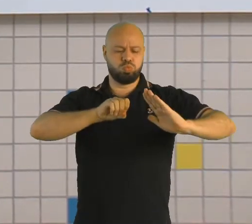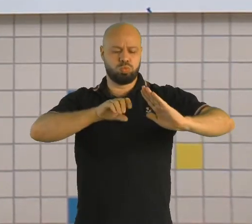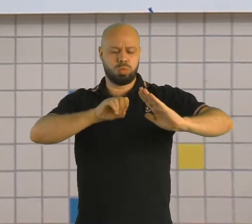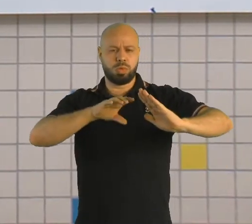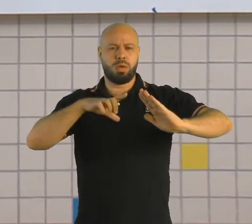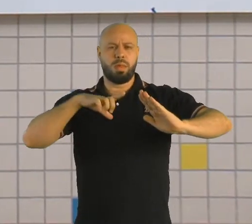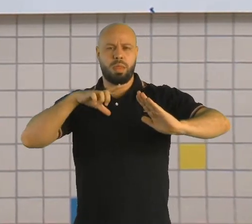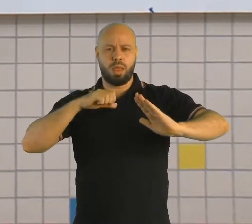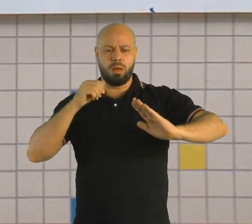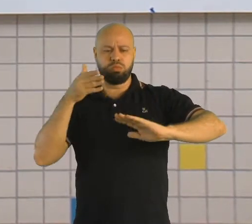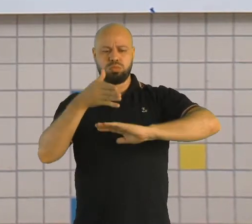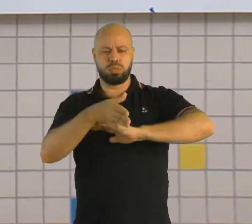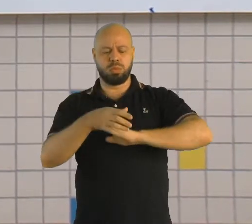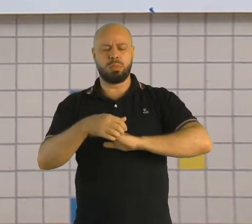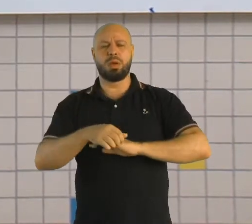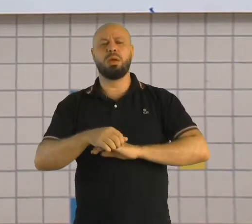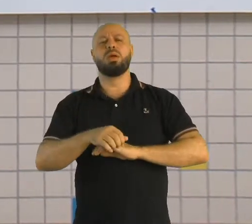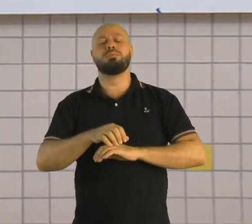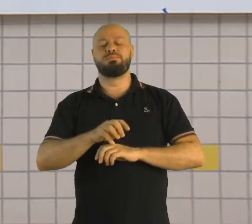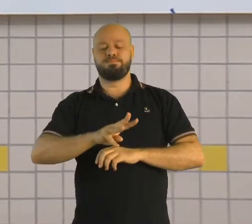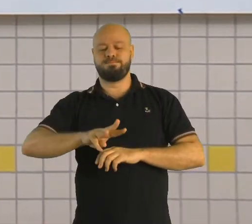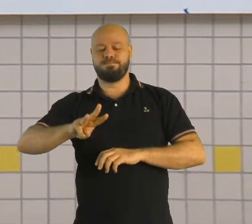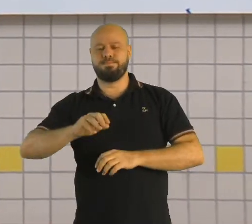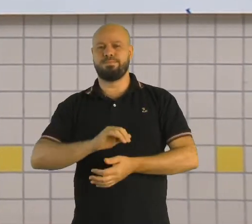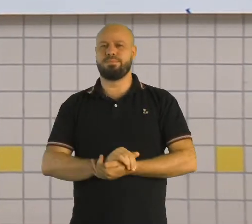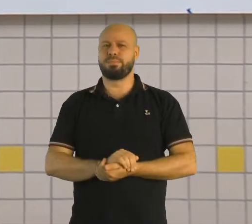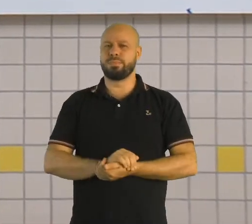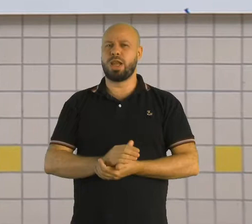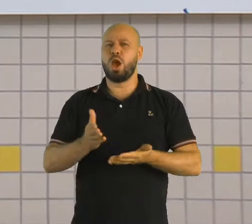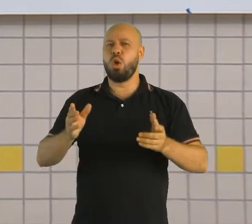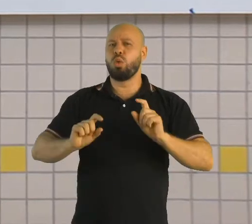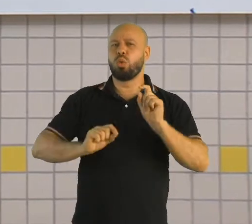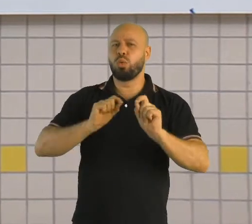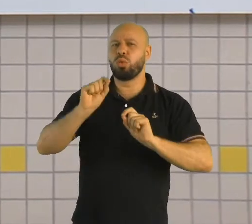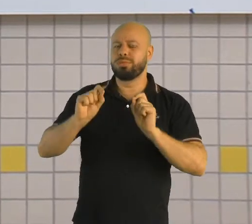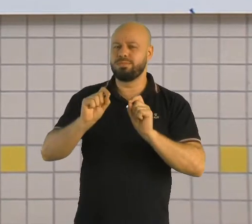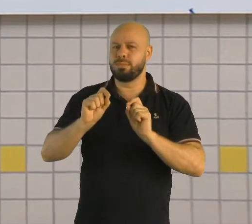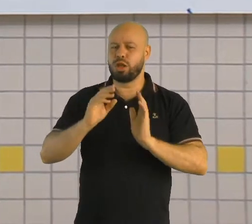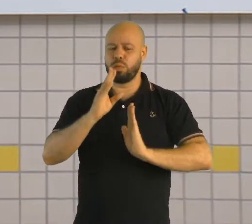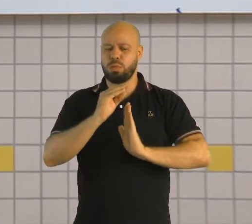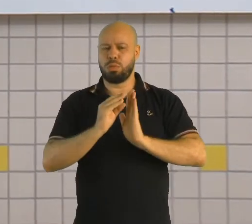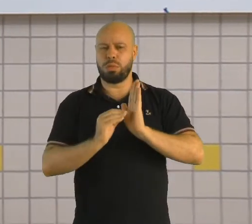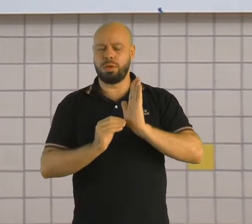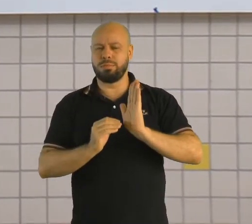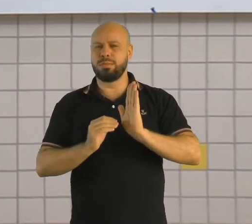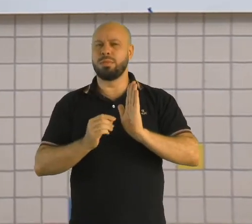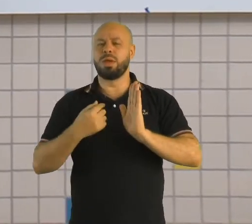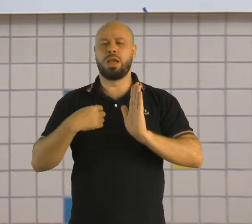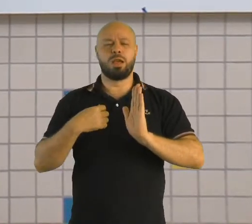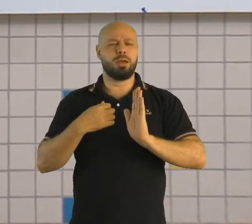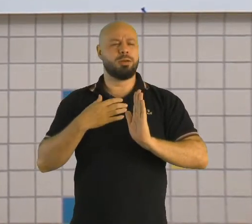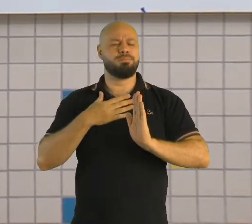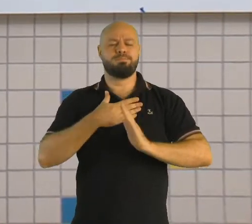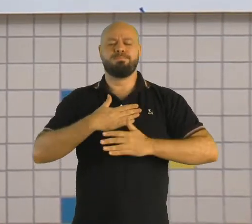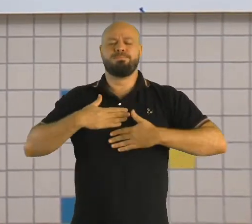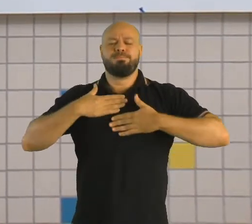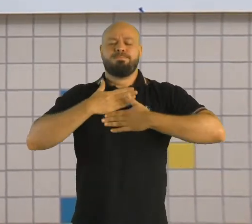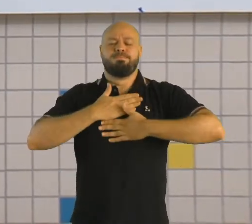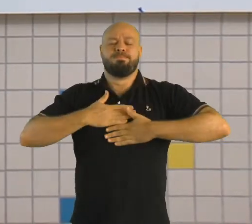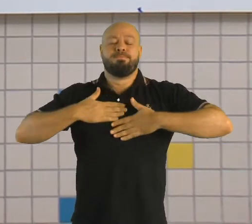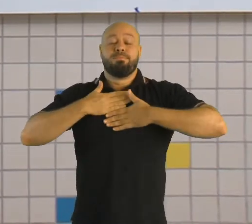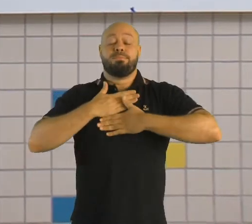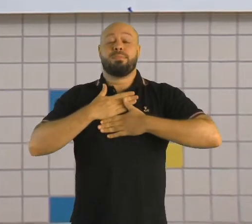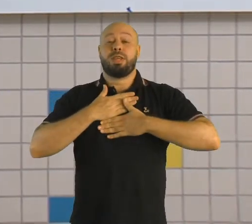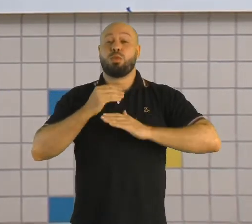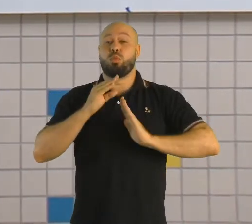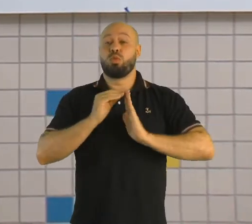é só acessar. Bom gente, hoje nós iremos tratar um conteúdo que eu particularmente gosto muito, que é